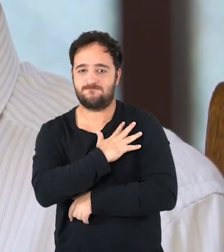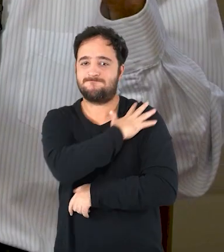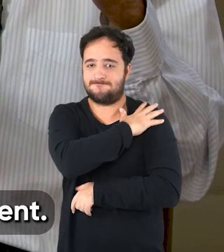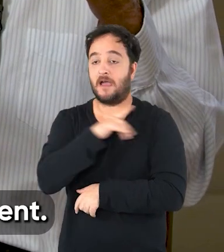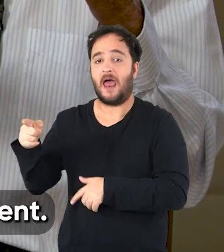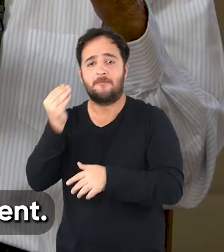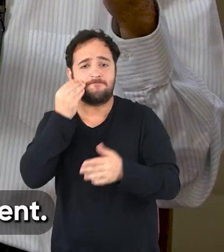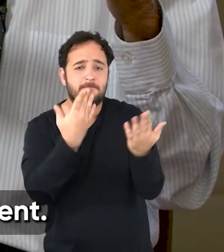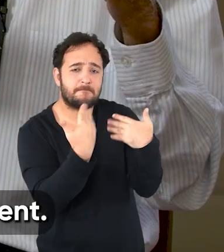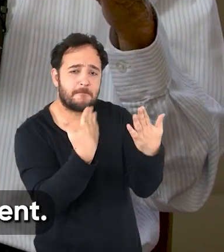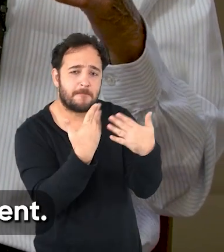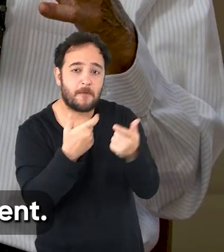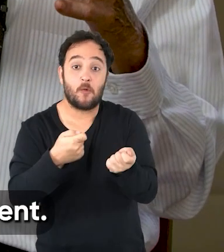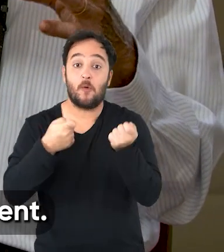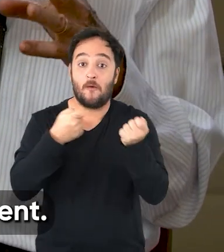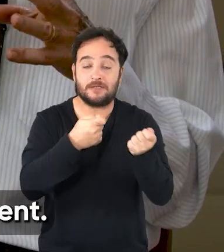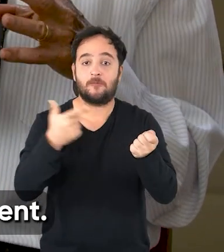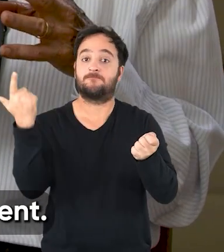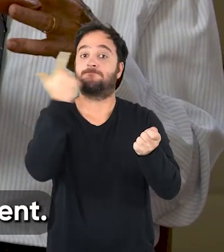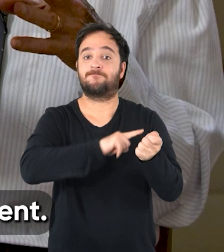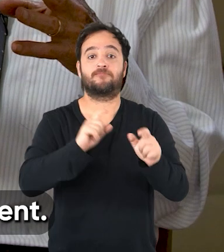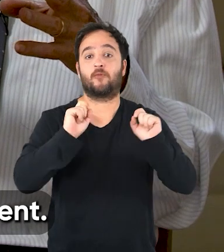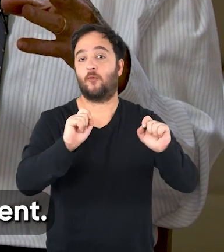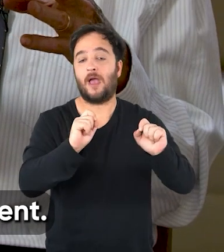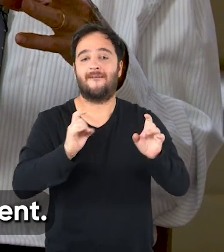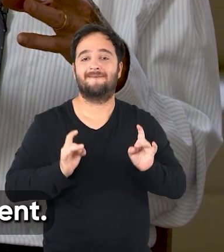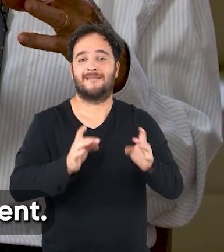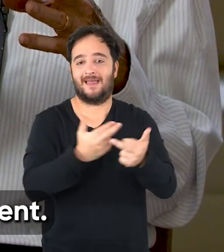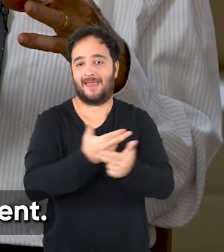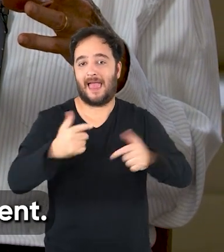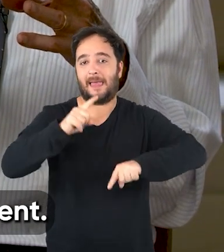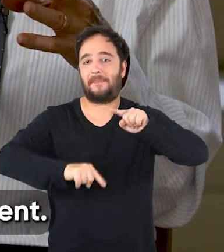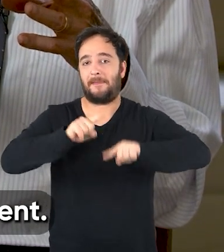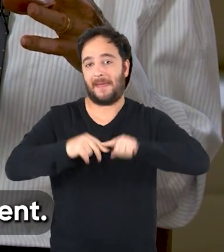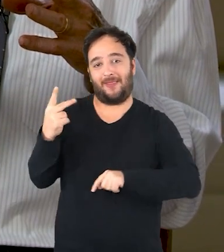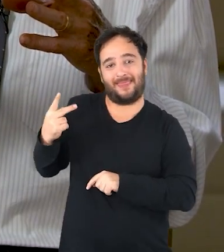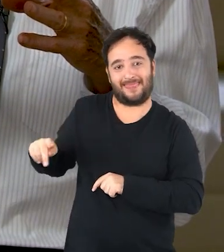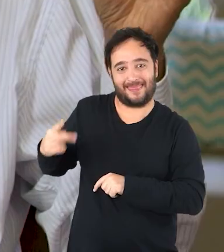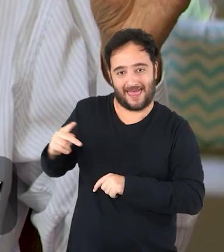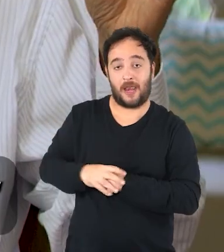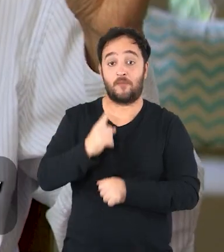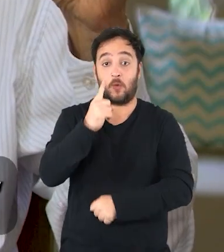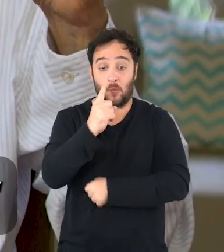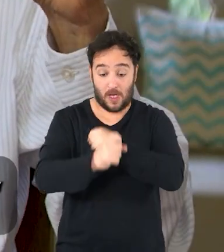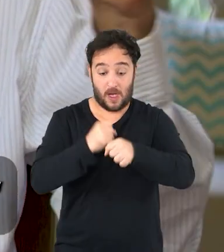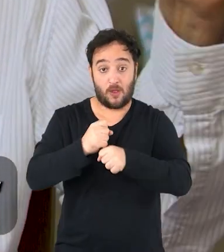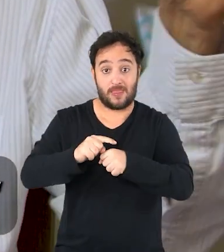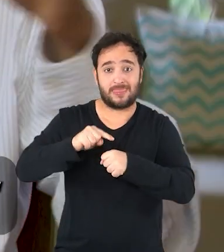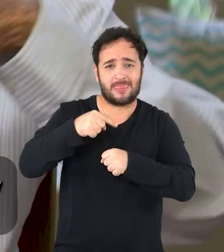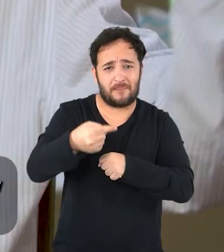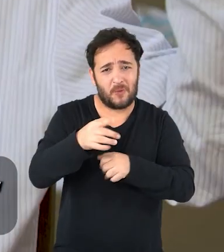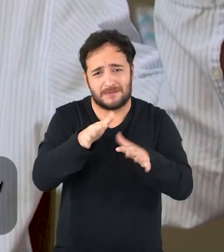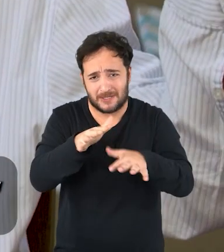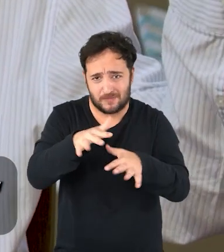problema é teu. Ele conseguiu convencer o coronel do equipamento dele. Em um ano e